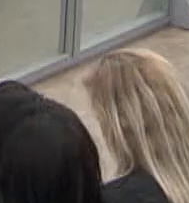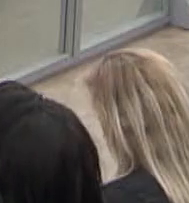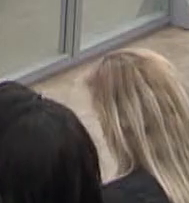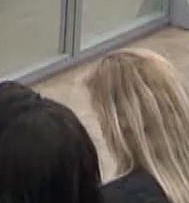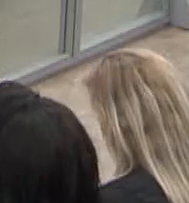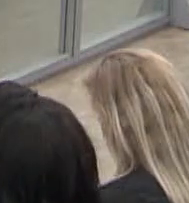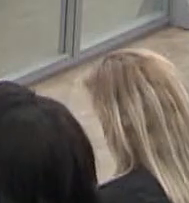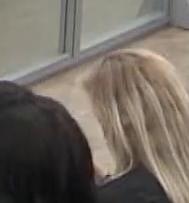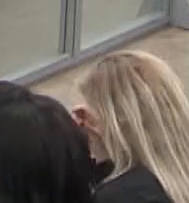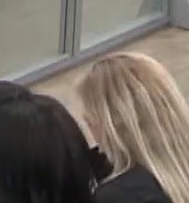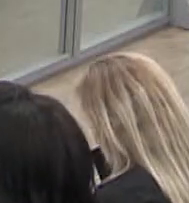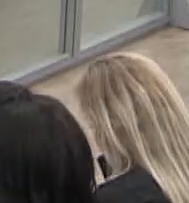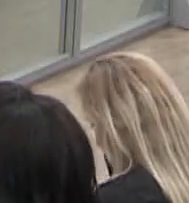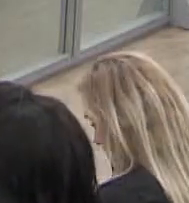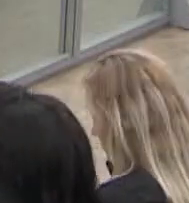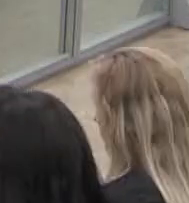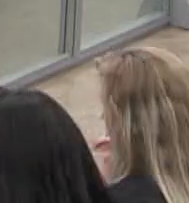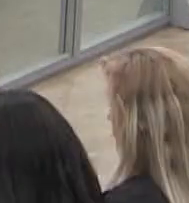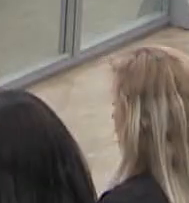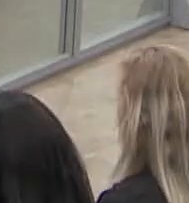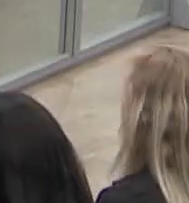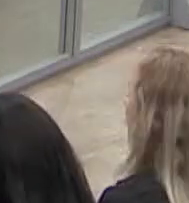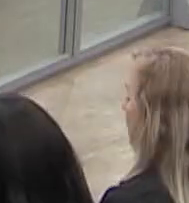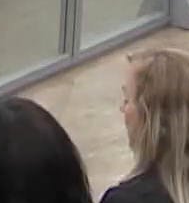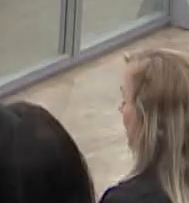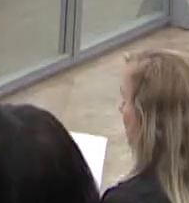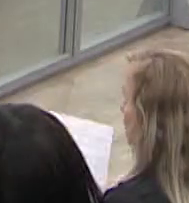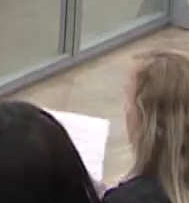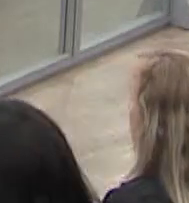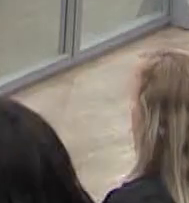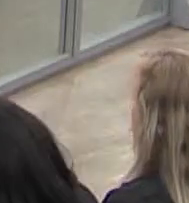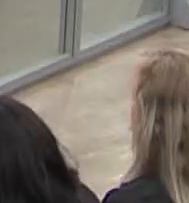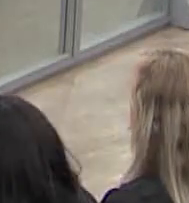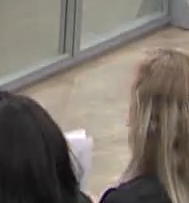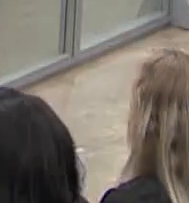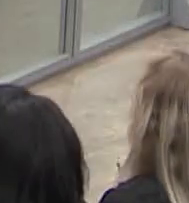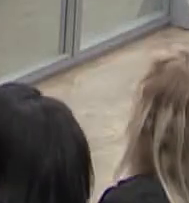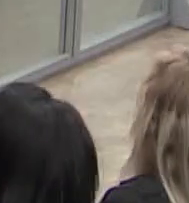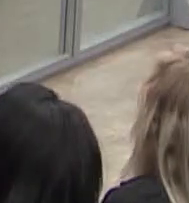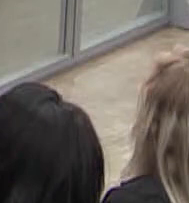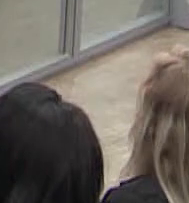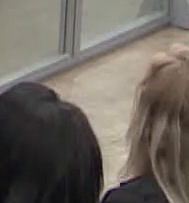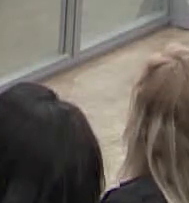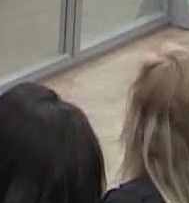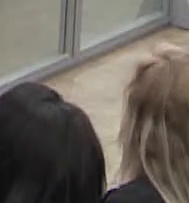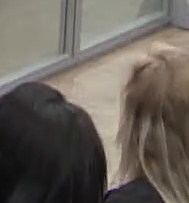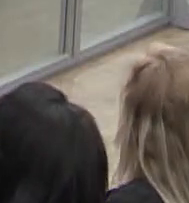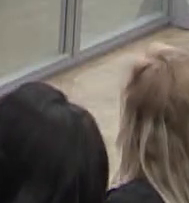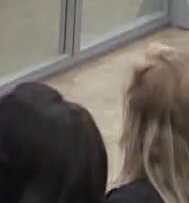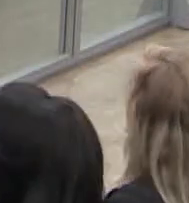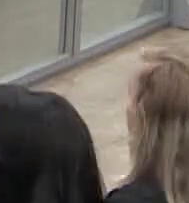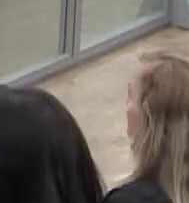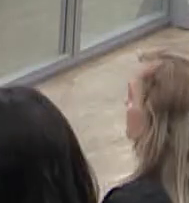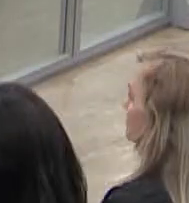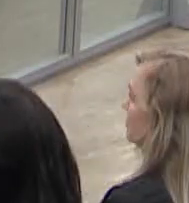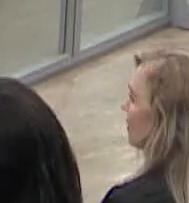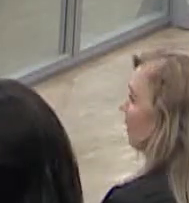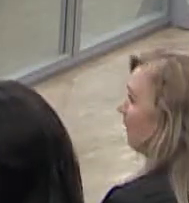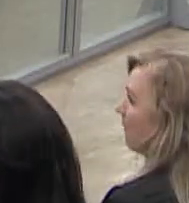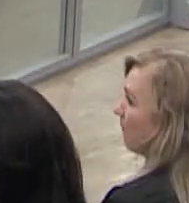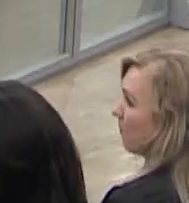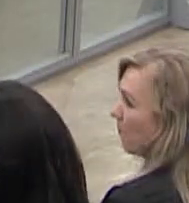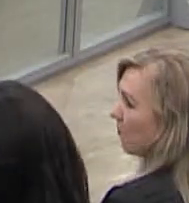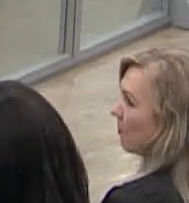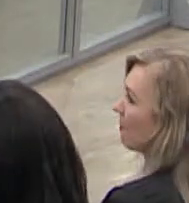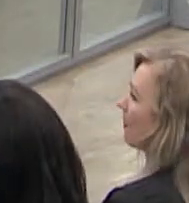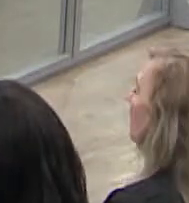Nesse momento, convidamos o pastor Jânio Xavier Pereira para fazer o uso da palavra. Pastor.